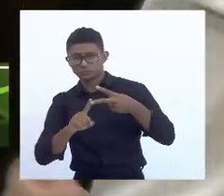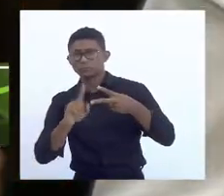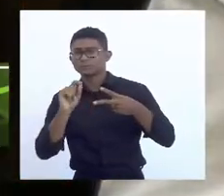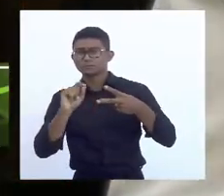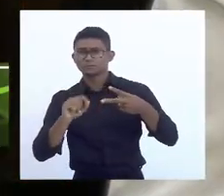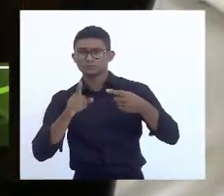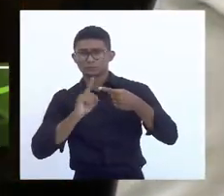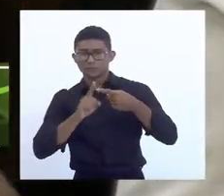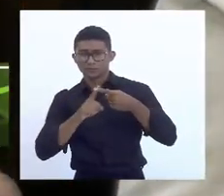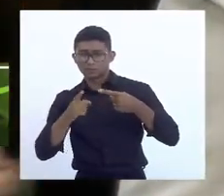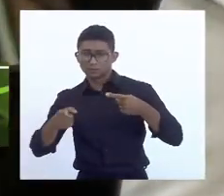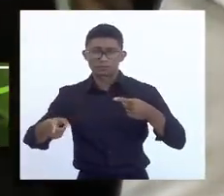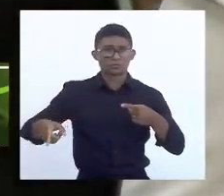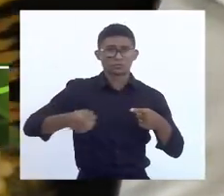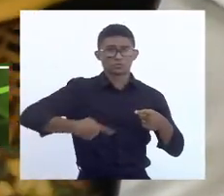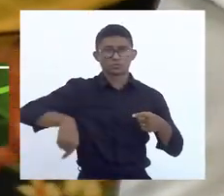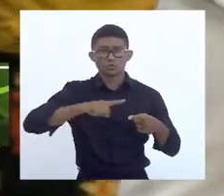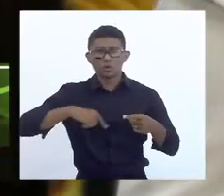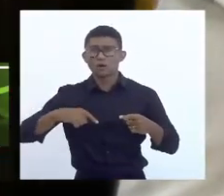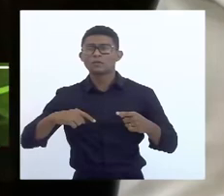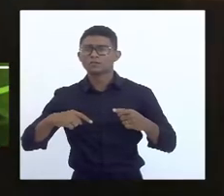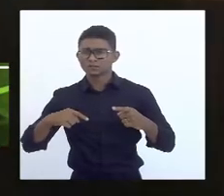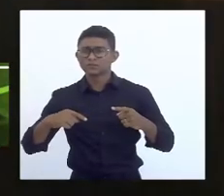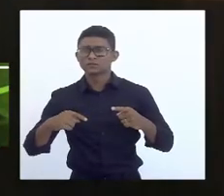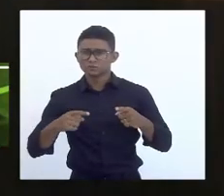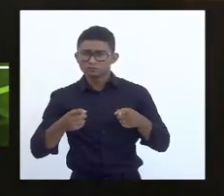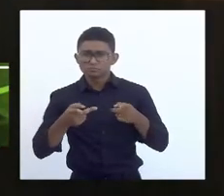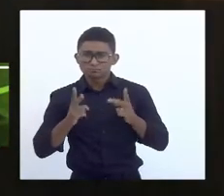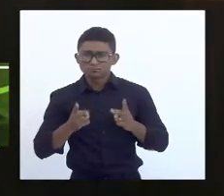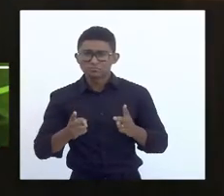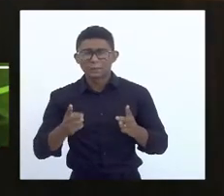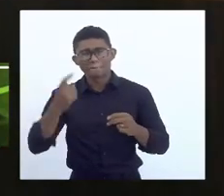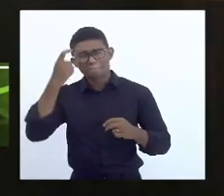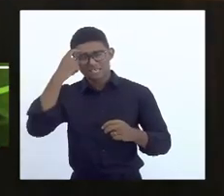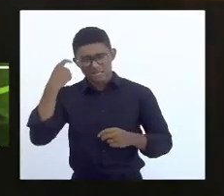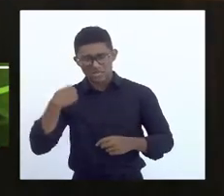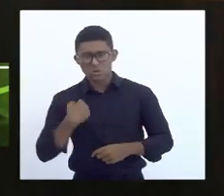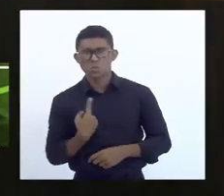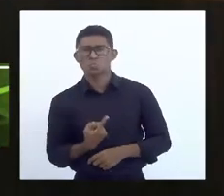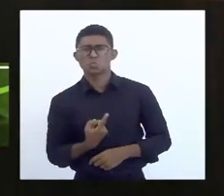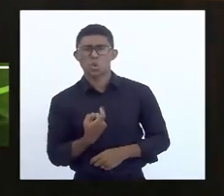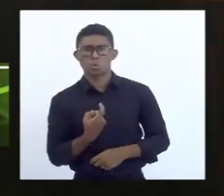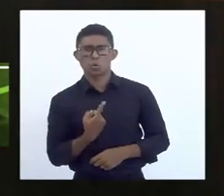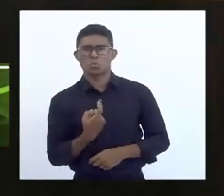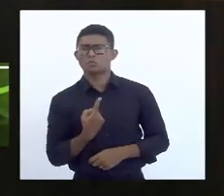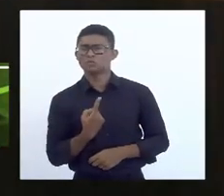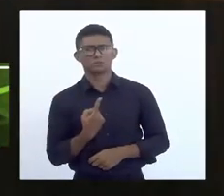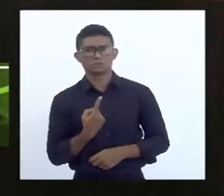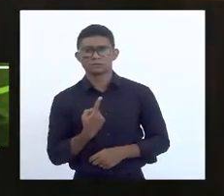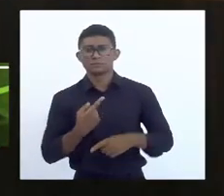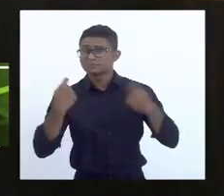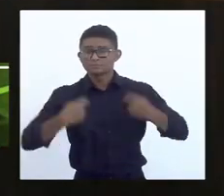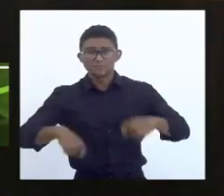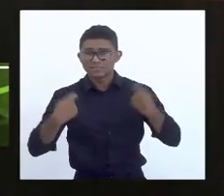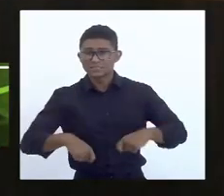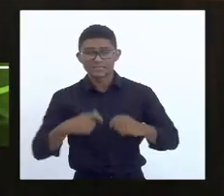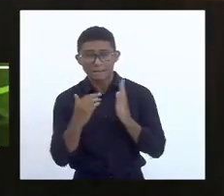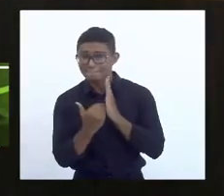mais de nós. Não vamos enfrentar isso com voo solo. Se não formos mais de